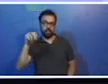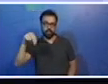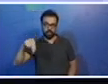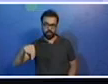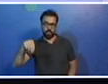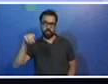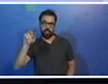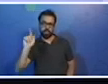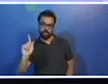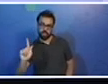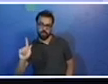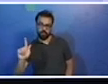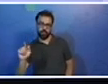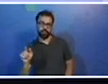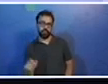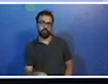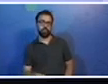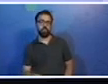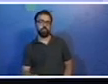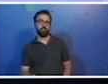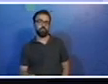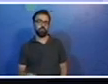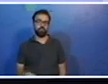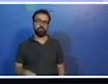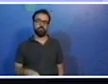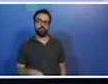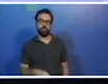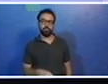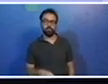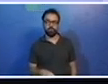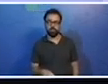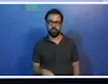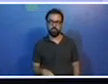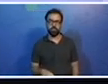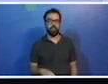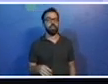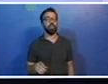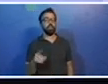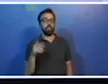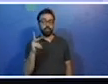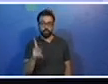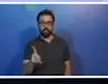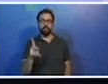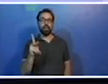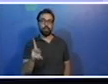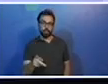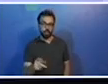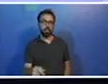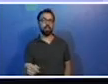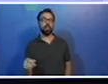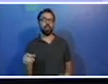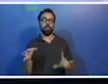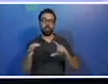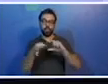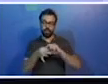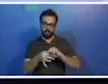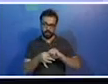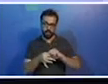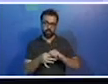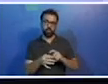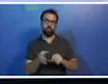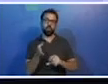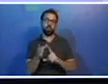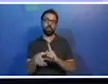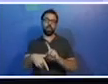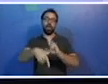de presente contínuo. Mas para ser presente contínuo, ele sempre tem que vir acompanhado do verbo to be antes do verbo